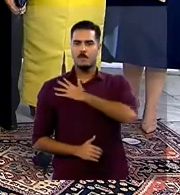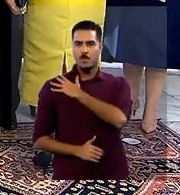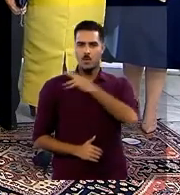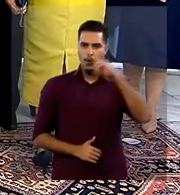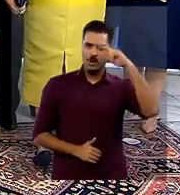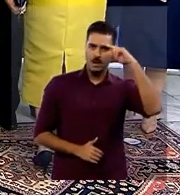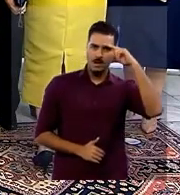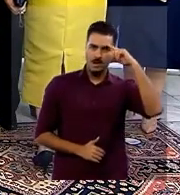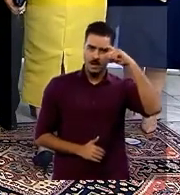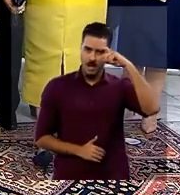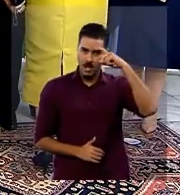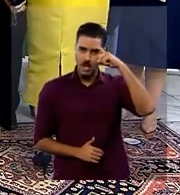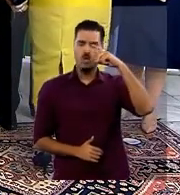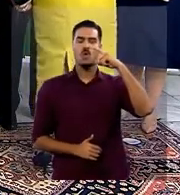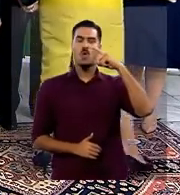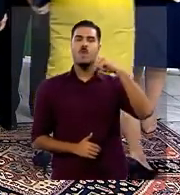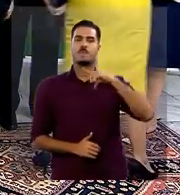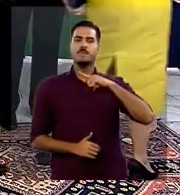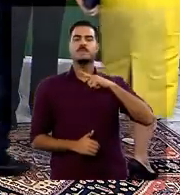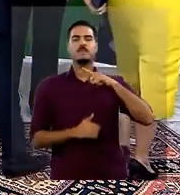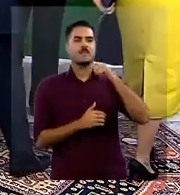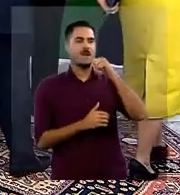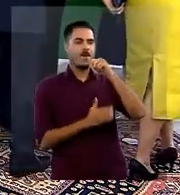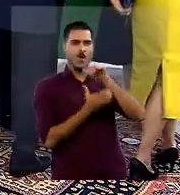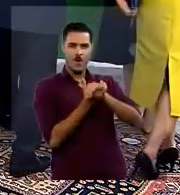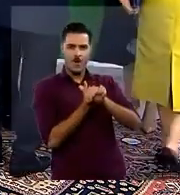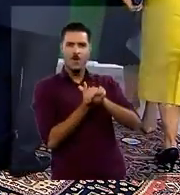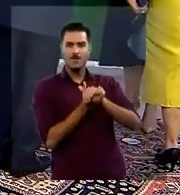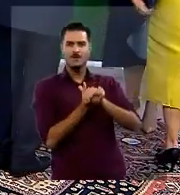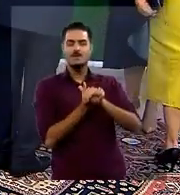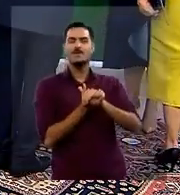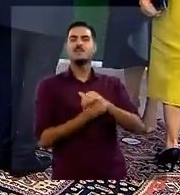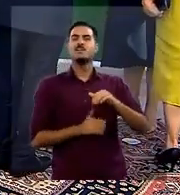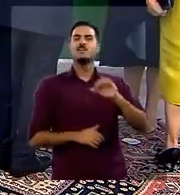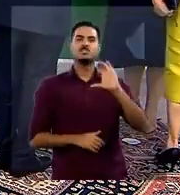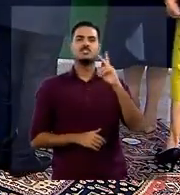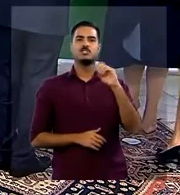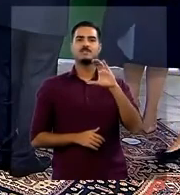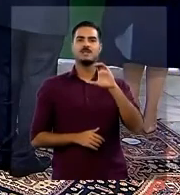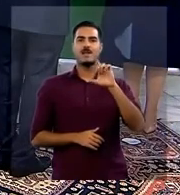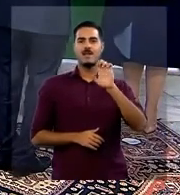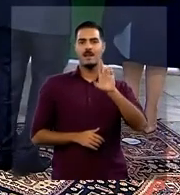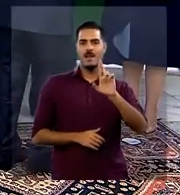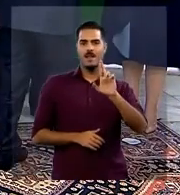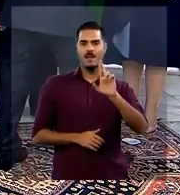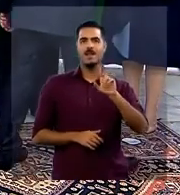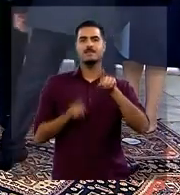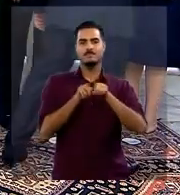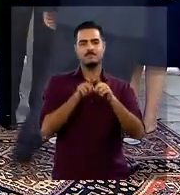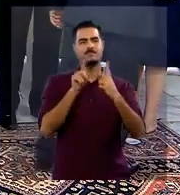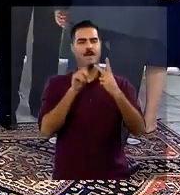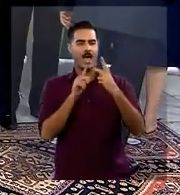Paula Mourão, o futuro chanceler Ernesto Araújo e esposa.